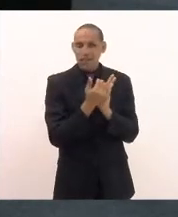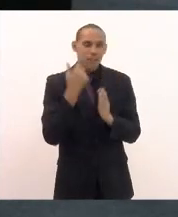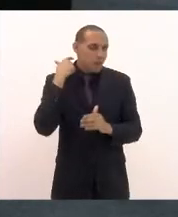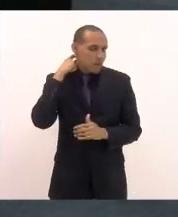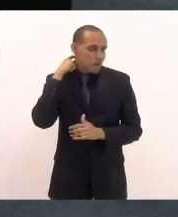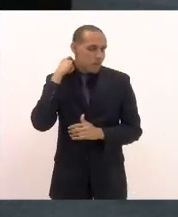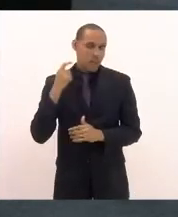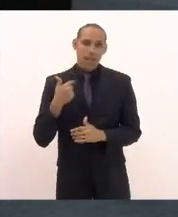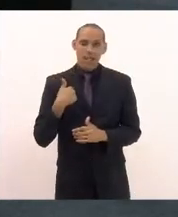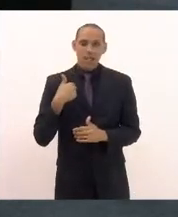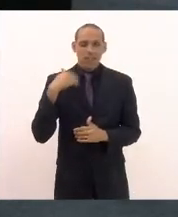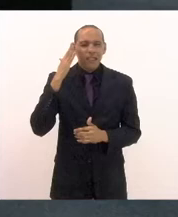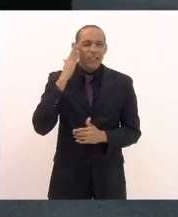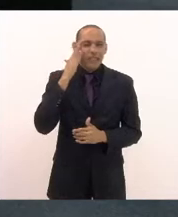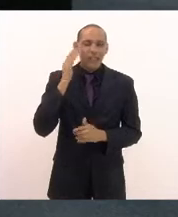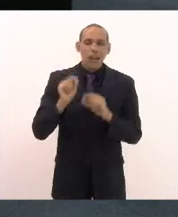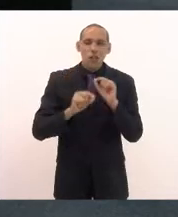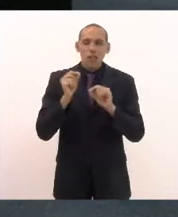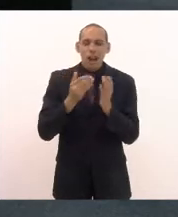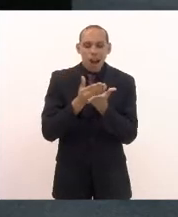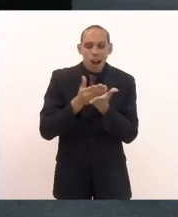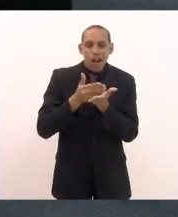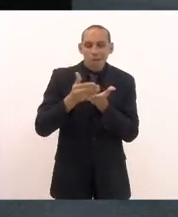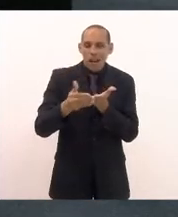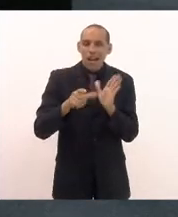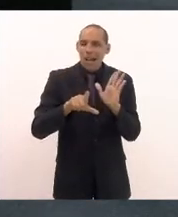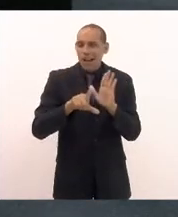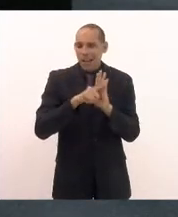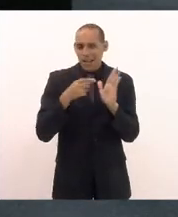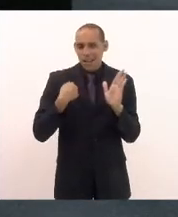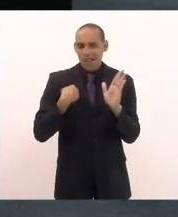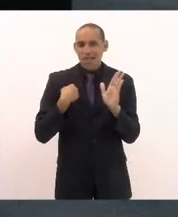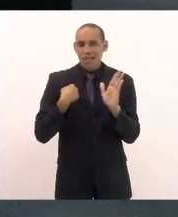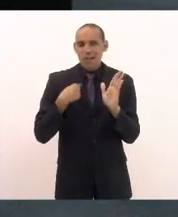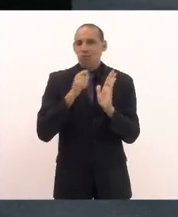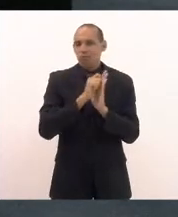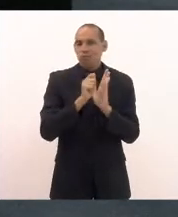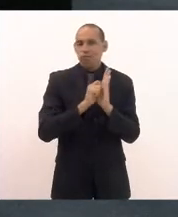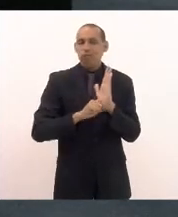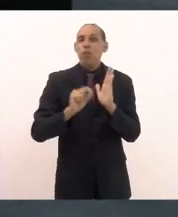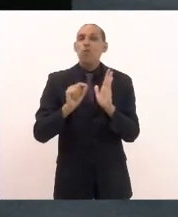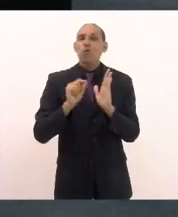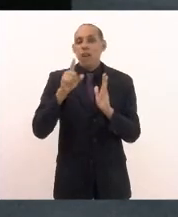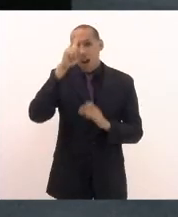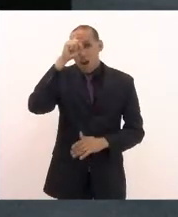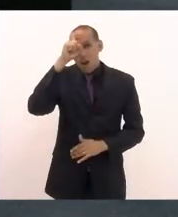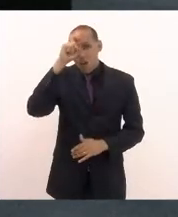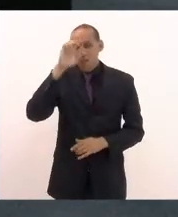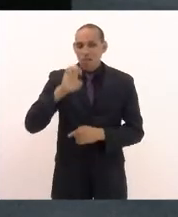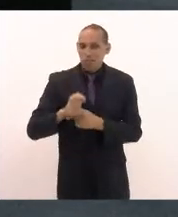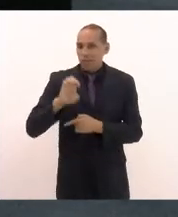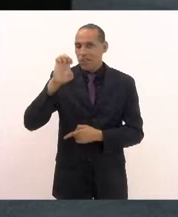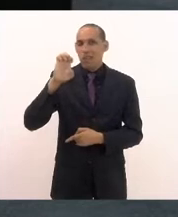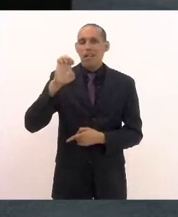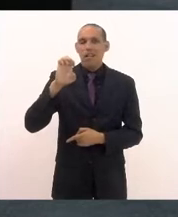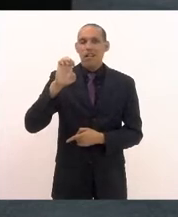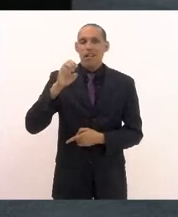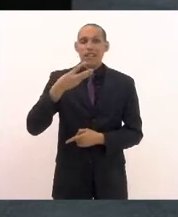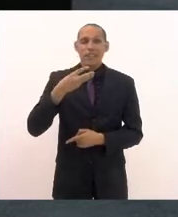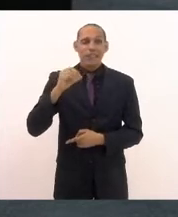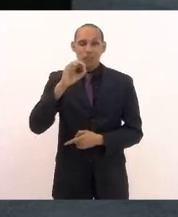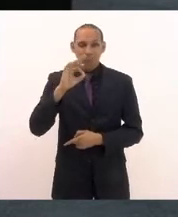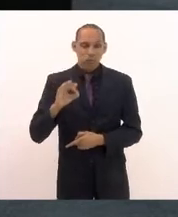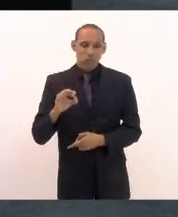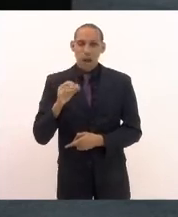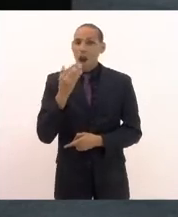que o Estado começou a aplicar a lei de minha autoria, que prevê que nos hospitais estaduais 30%